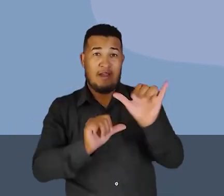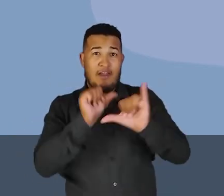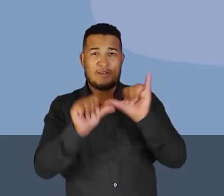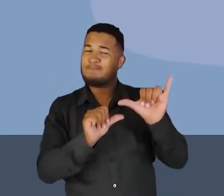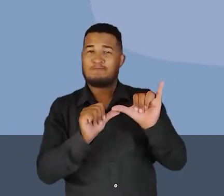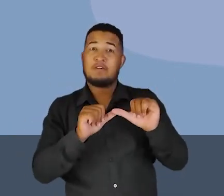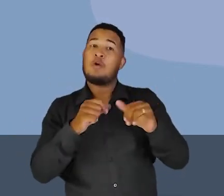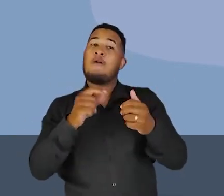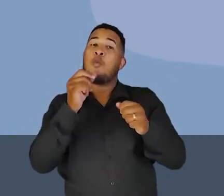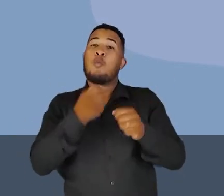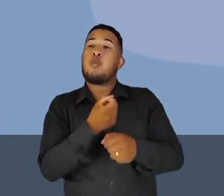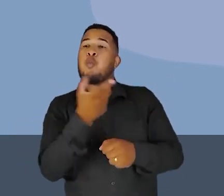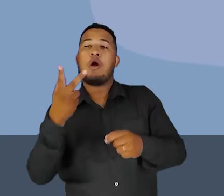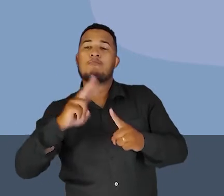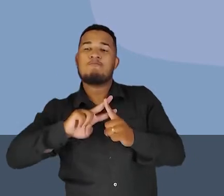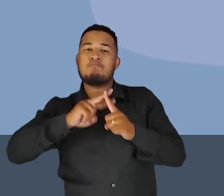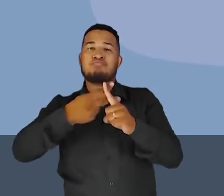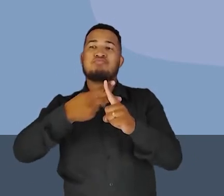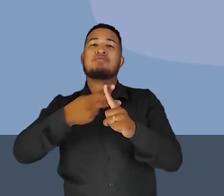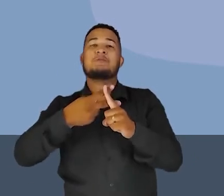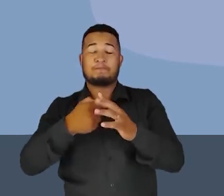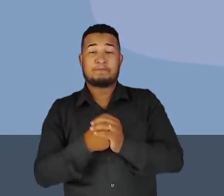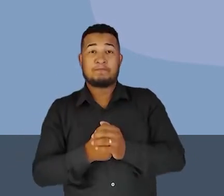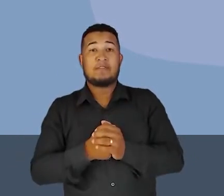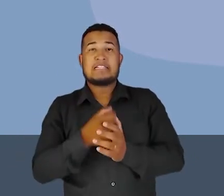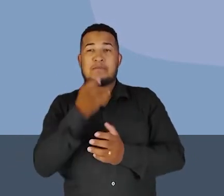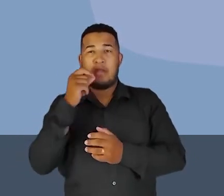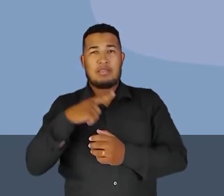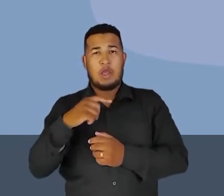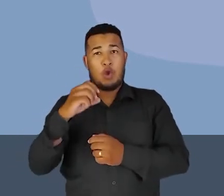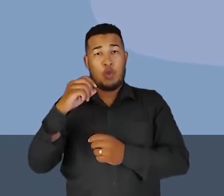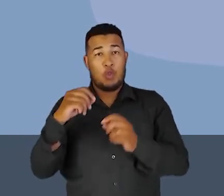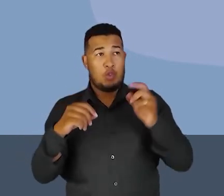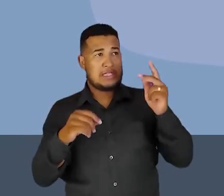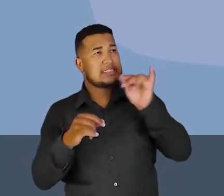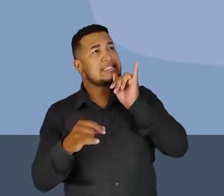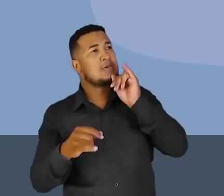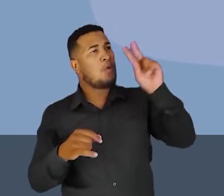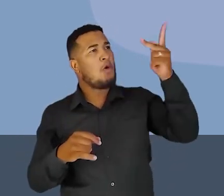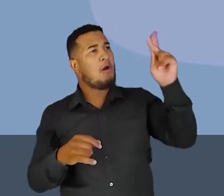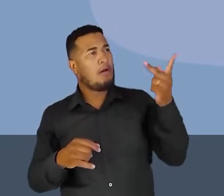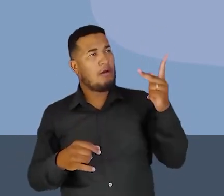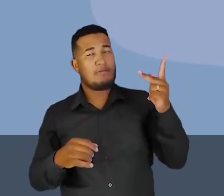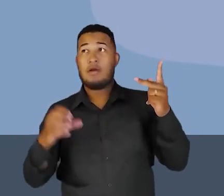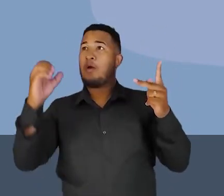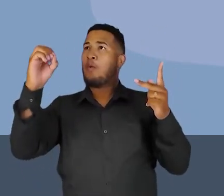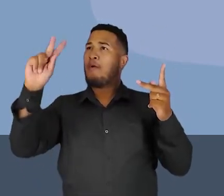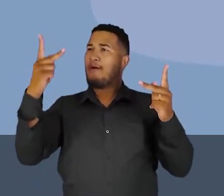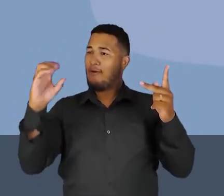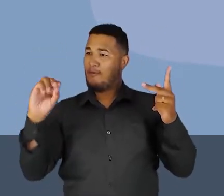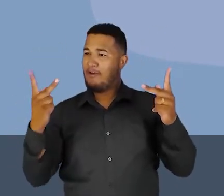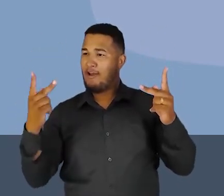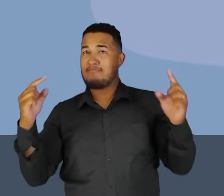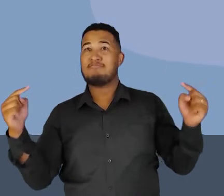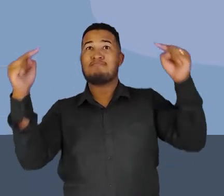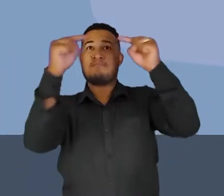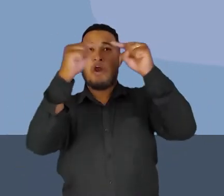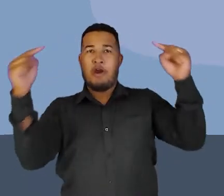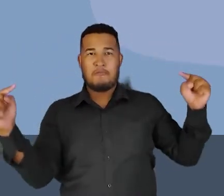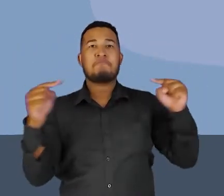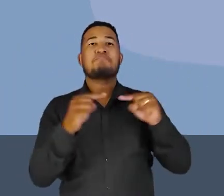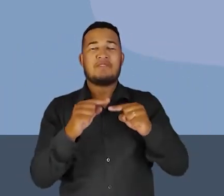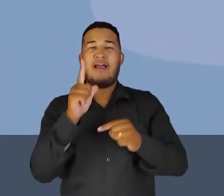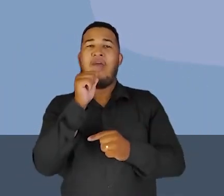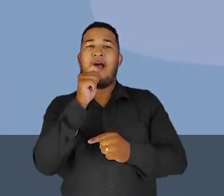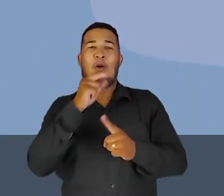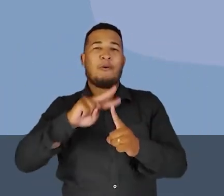você dobra a quantidade de NaOH. Então, como você tem 2 hidrogênios e 2 hidroxilas, agora serão formadas 2 águas. E